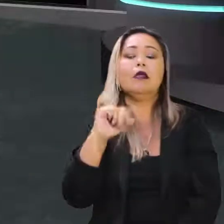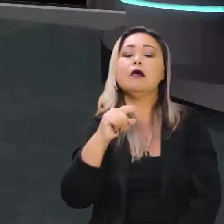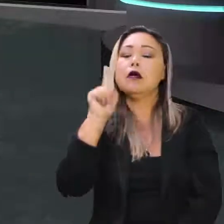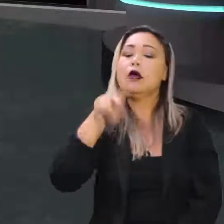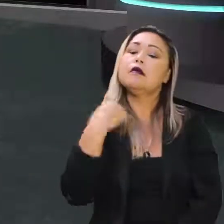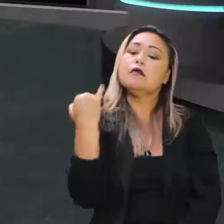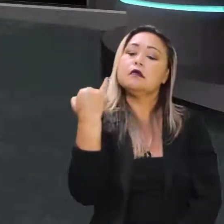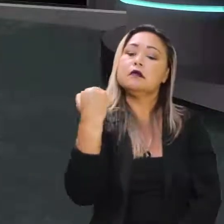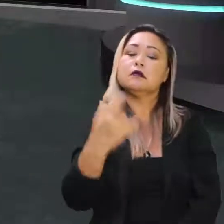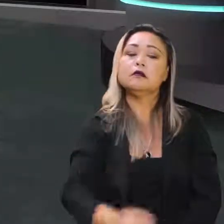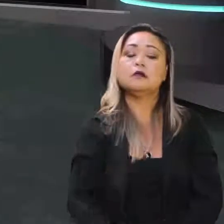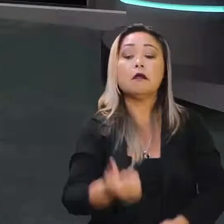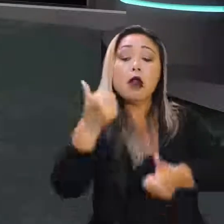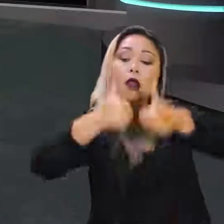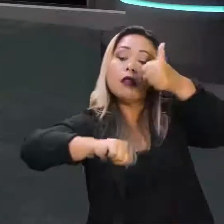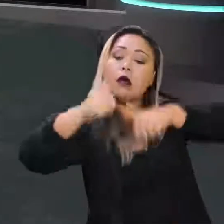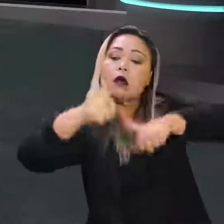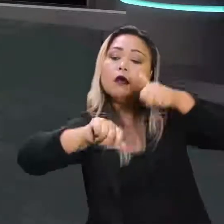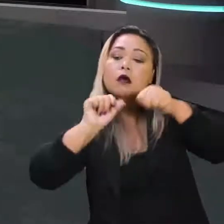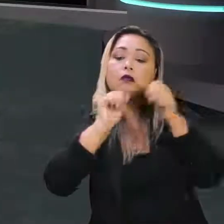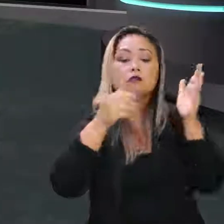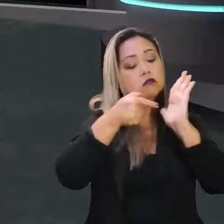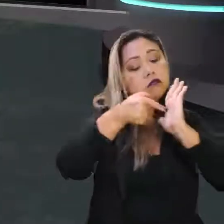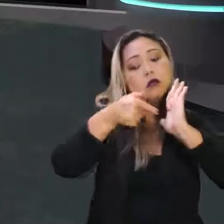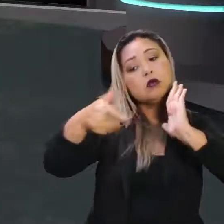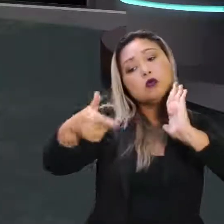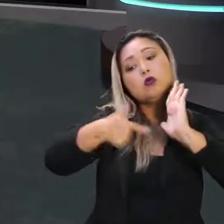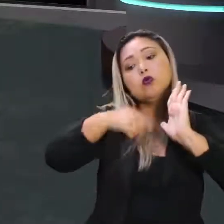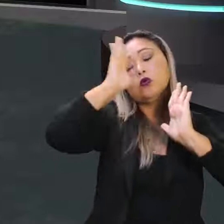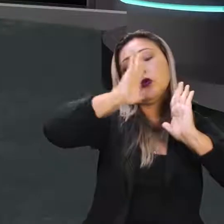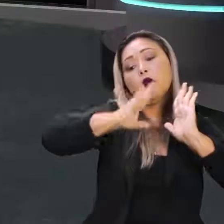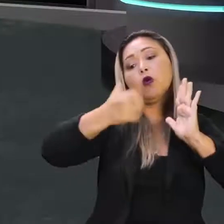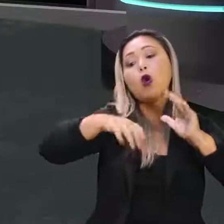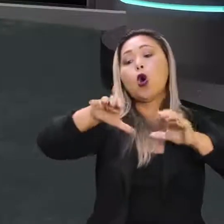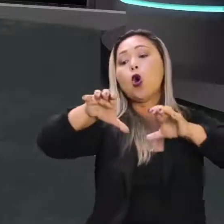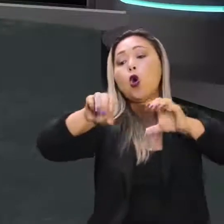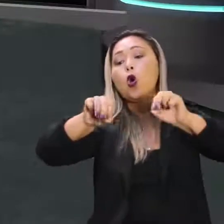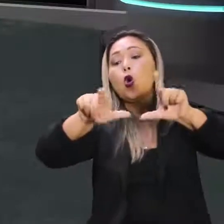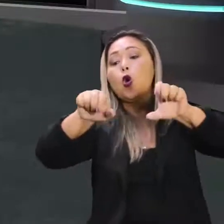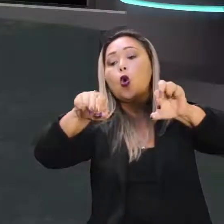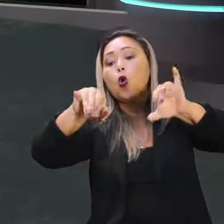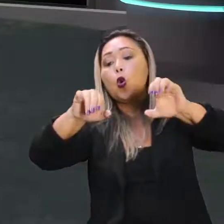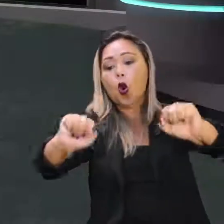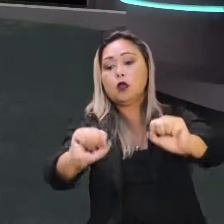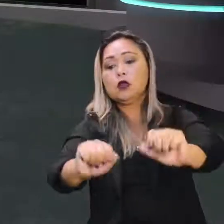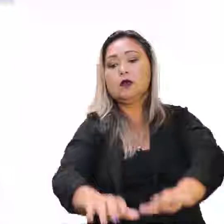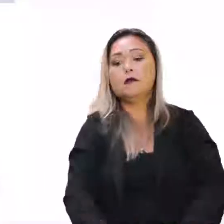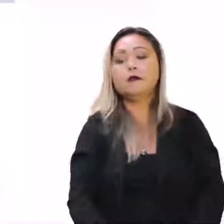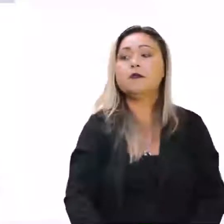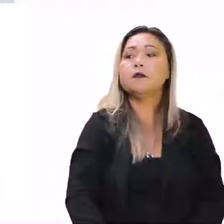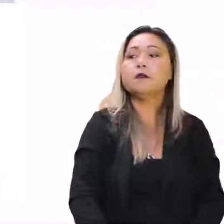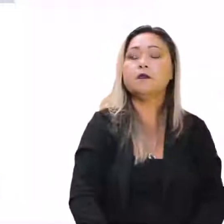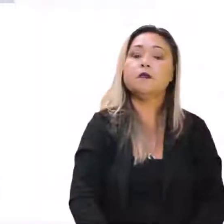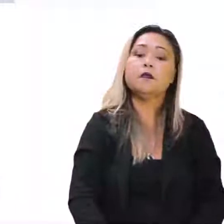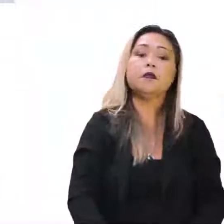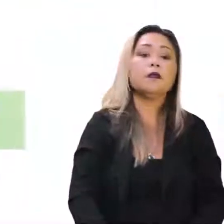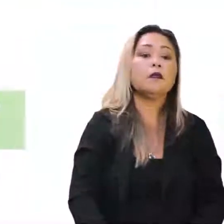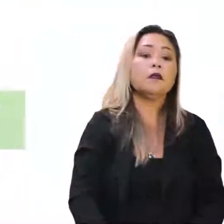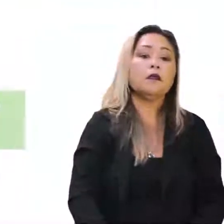muito importante para a gente analisar esse período aí do Brasil colonial. Seguindo então, pessoal,